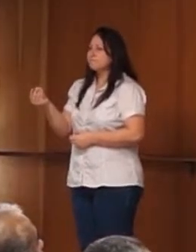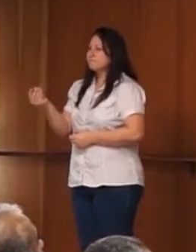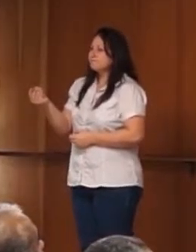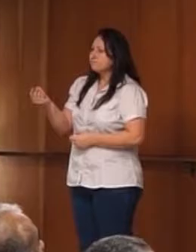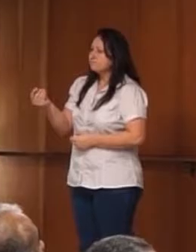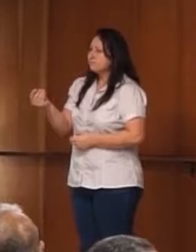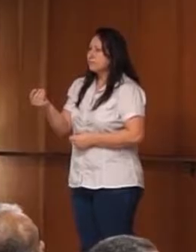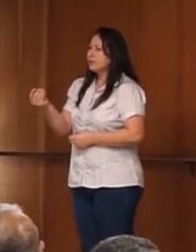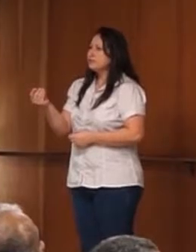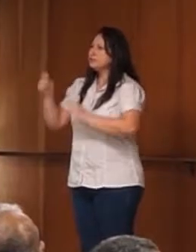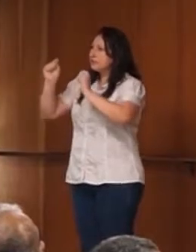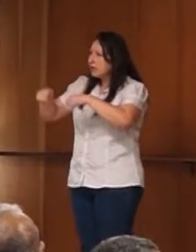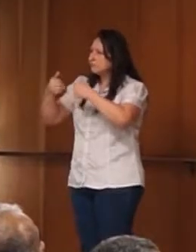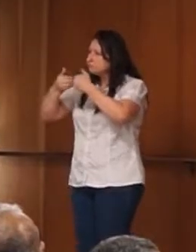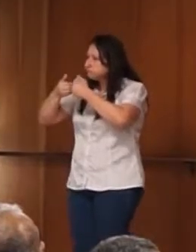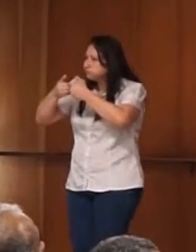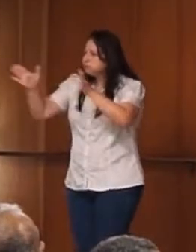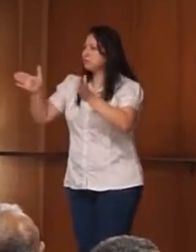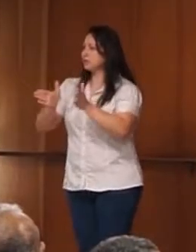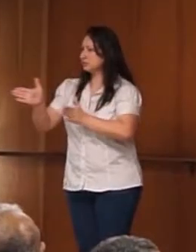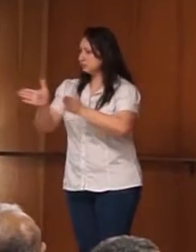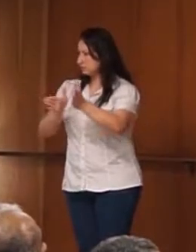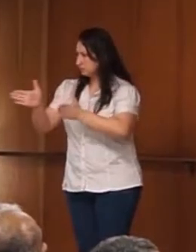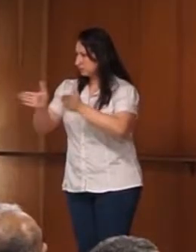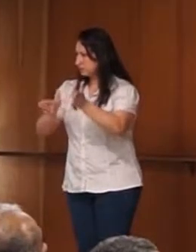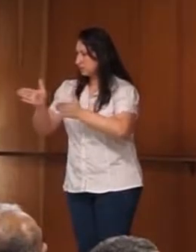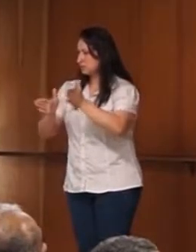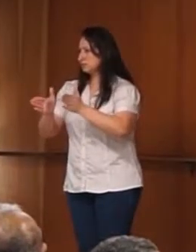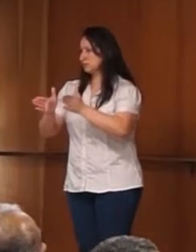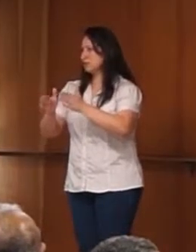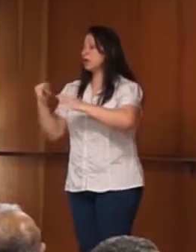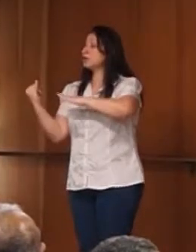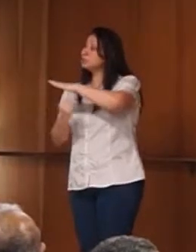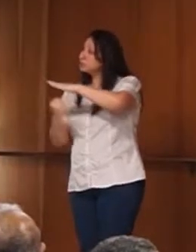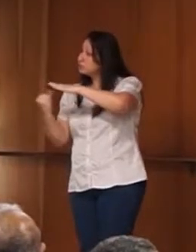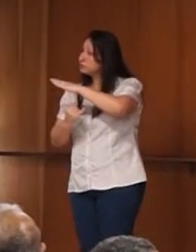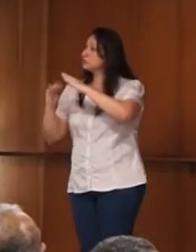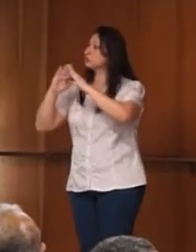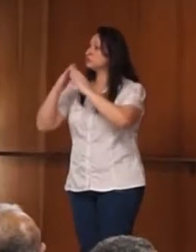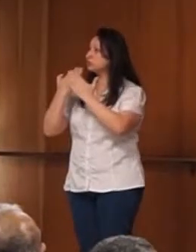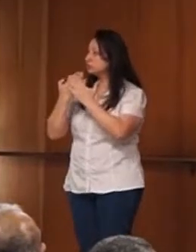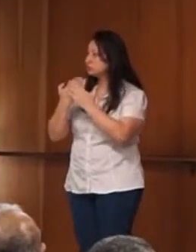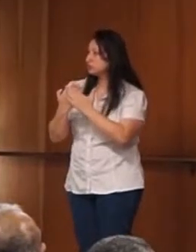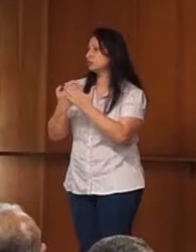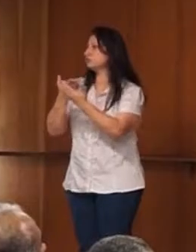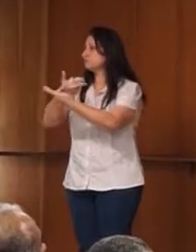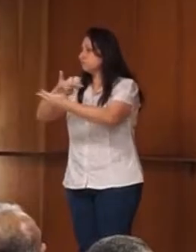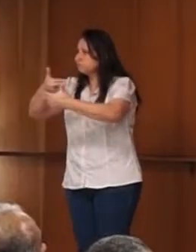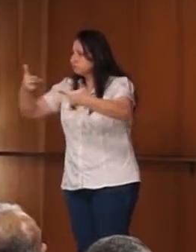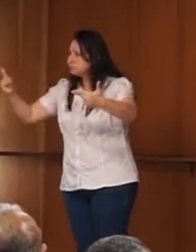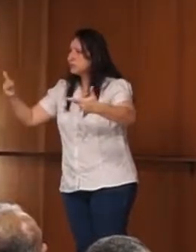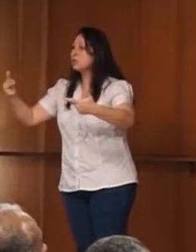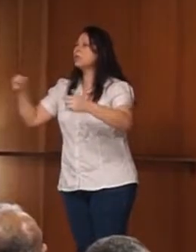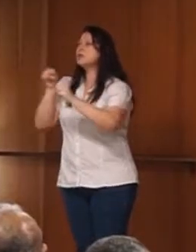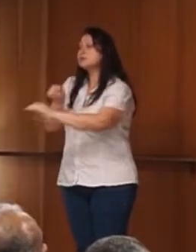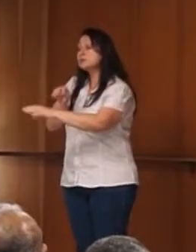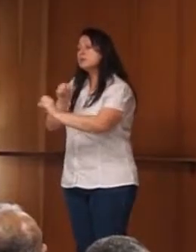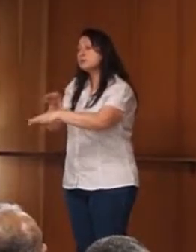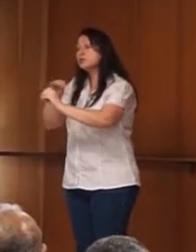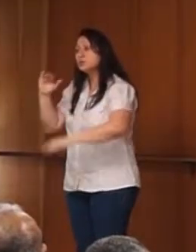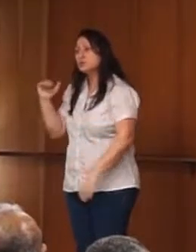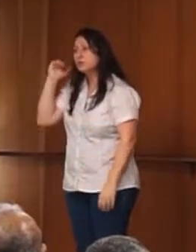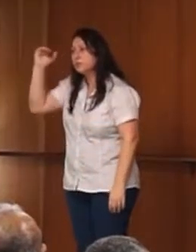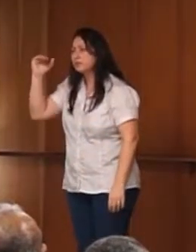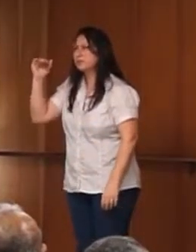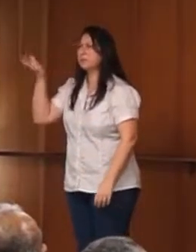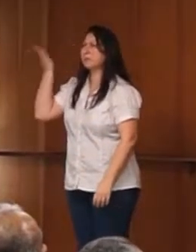de viabilizar o acesso nas instituições de ensino superior e particularmente na UF, em 2007 eu era